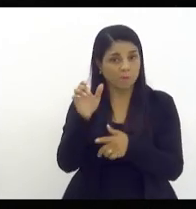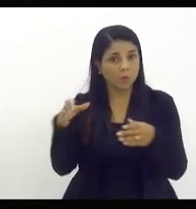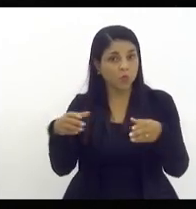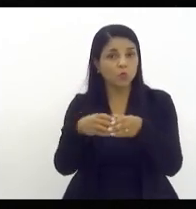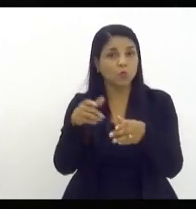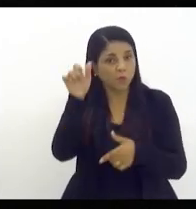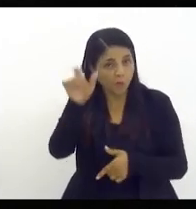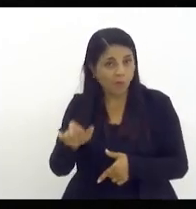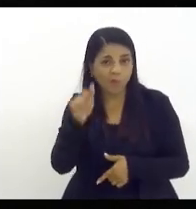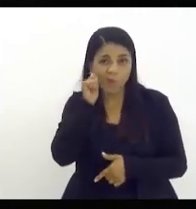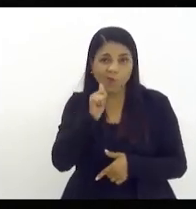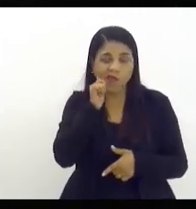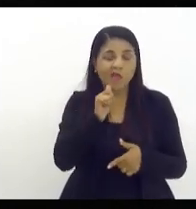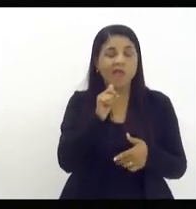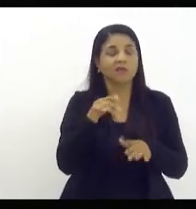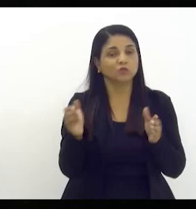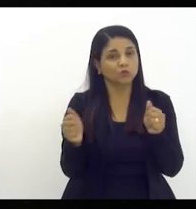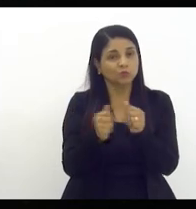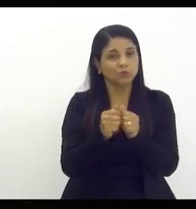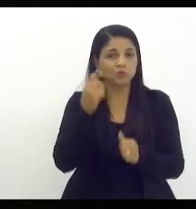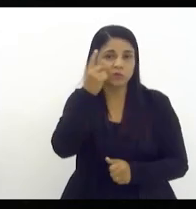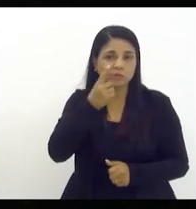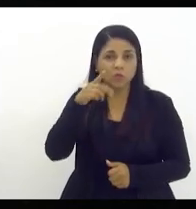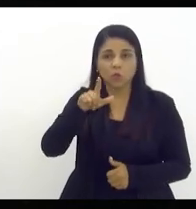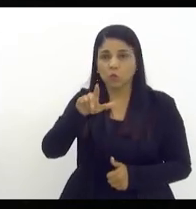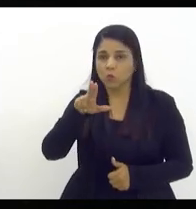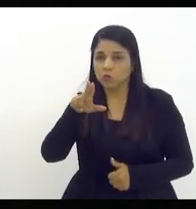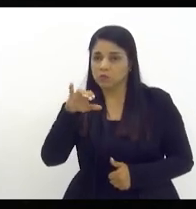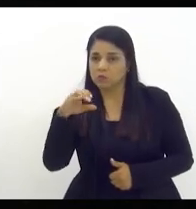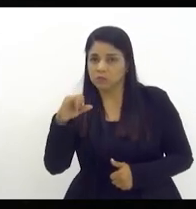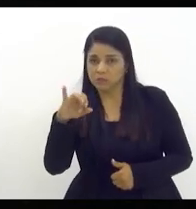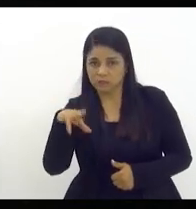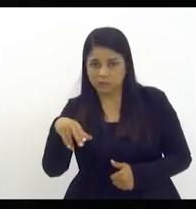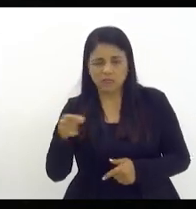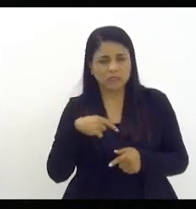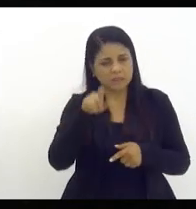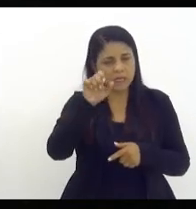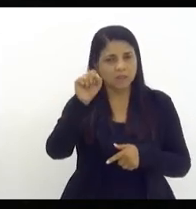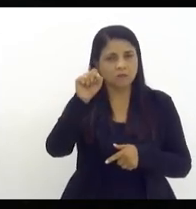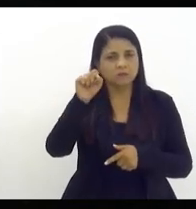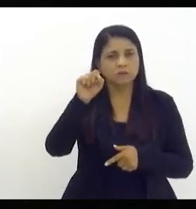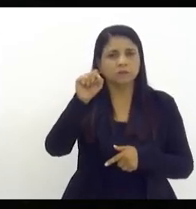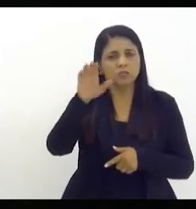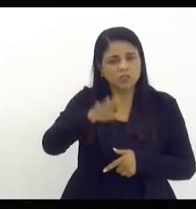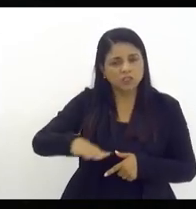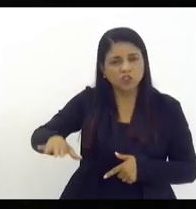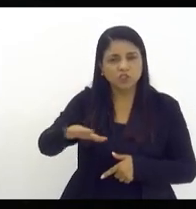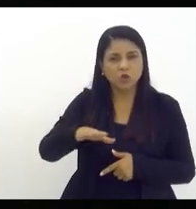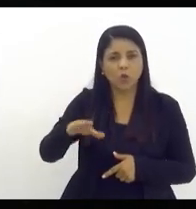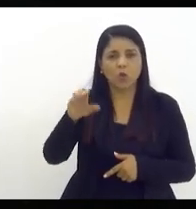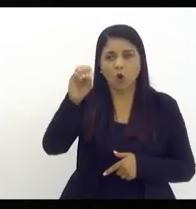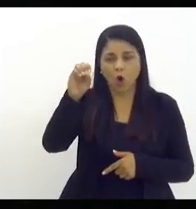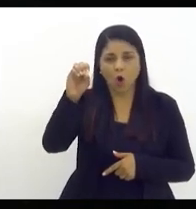tratávamos sobre isso, porque nós temos aqui na região oeste marisqueiras,